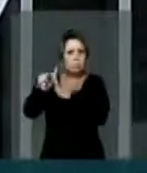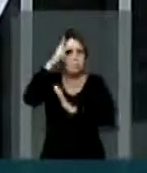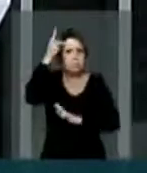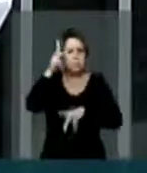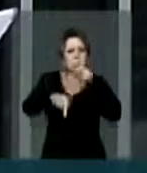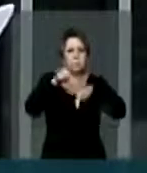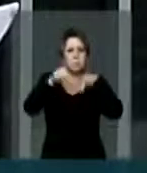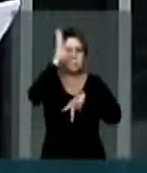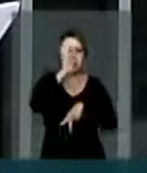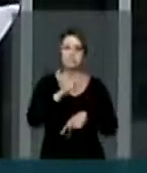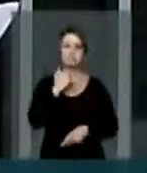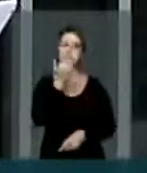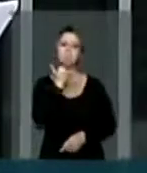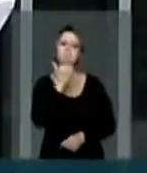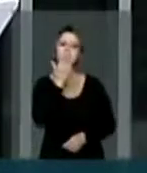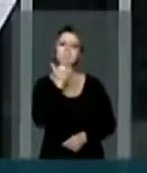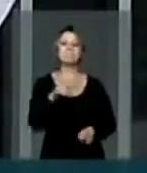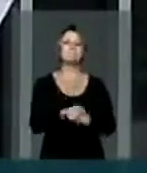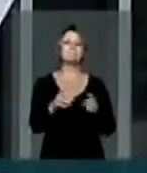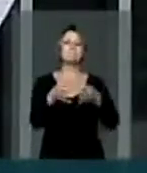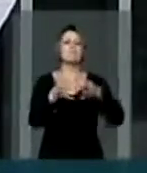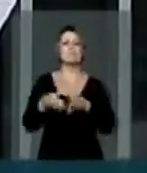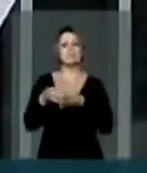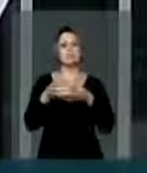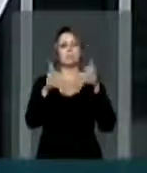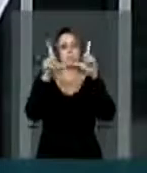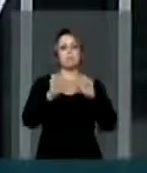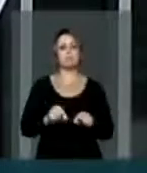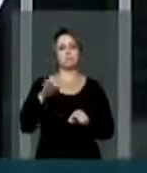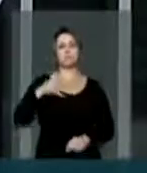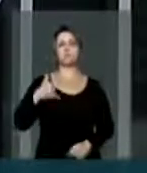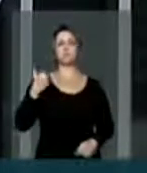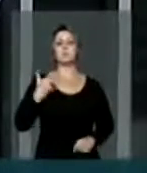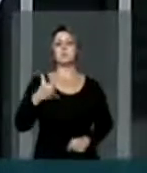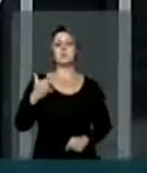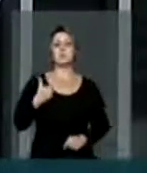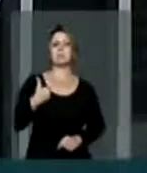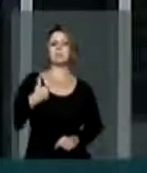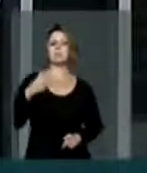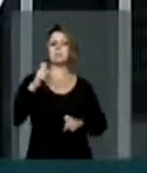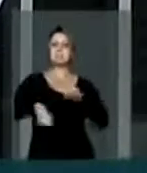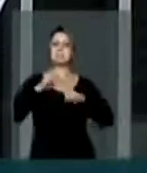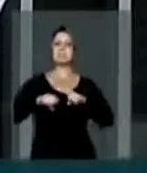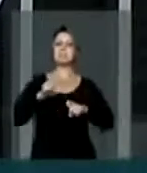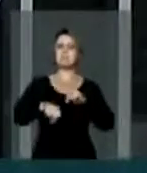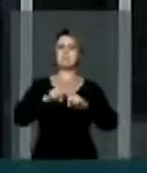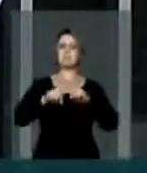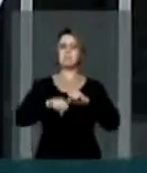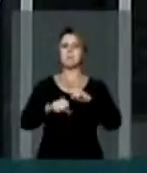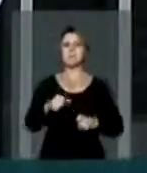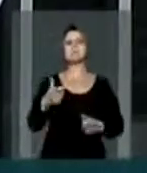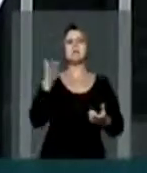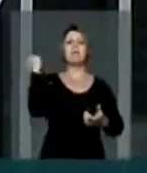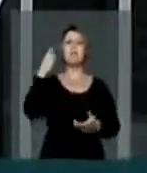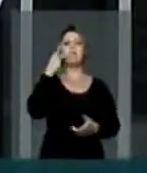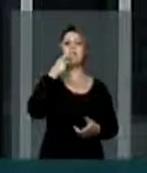Assim, foi um exagero da comissão incluir a redução da idade para relacionamento sexual de 14